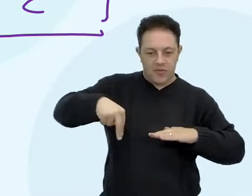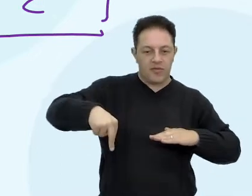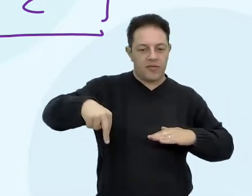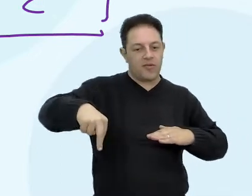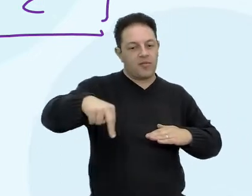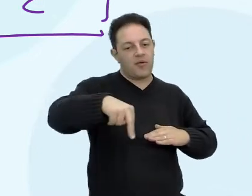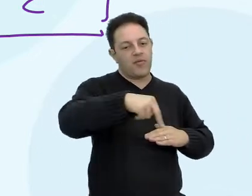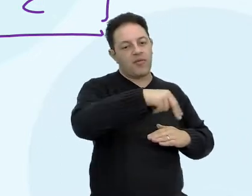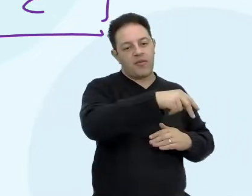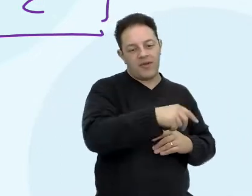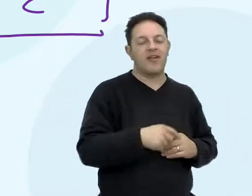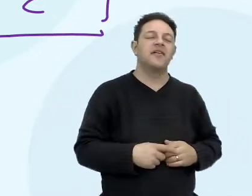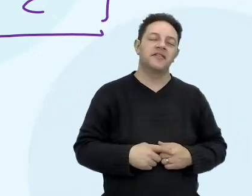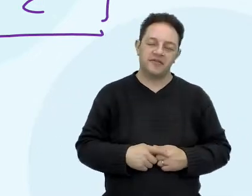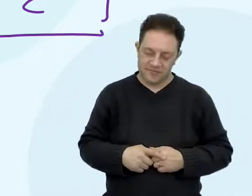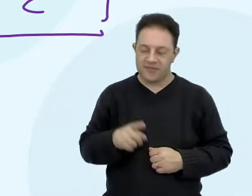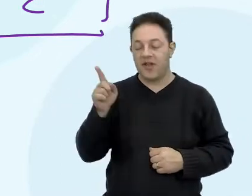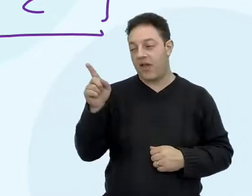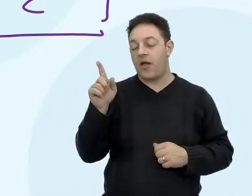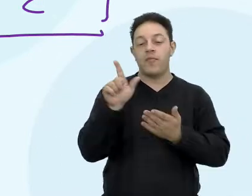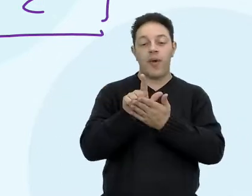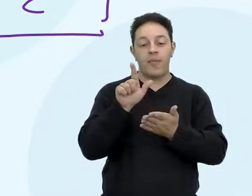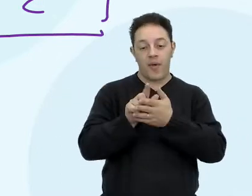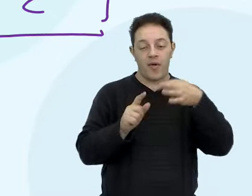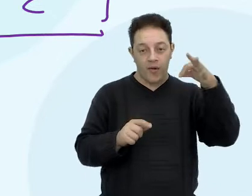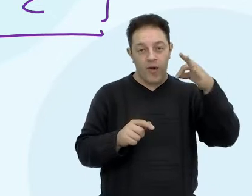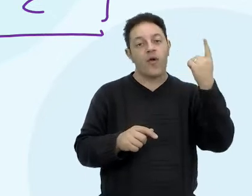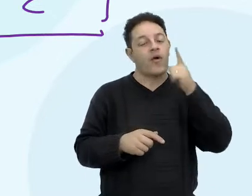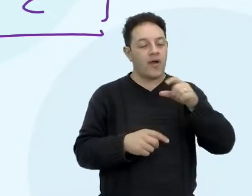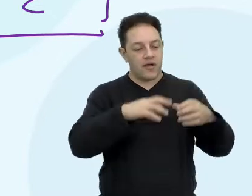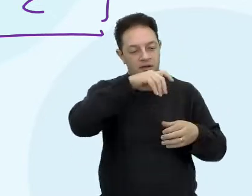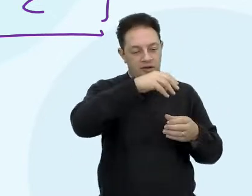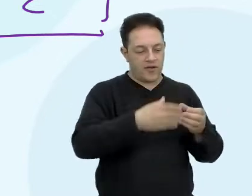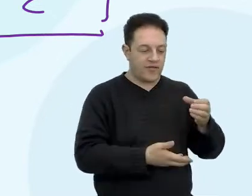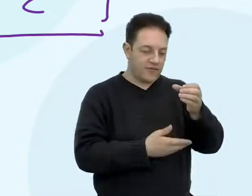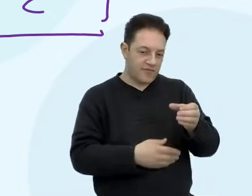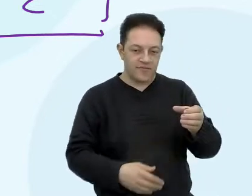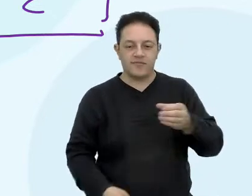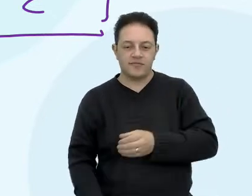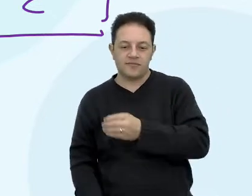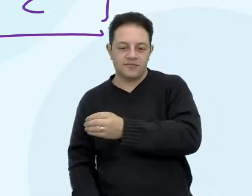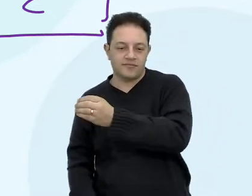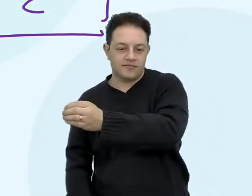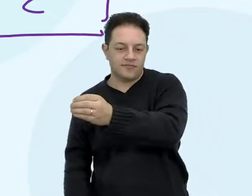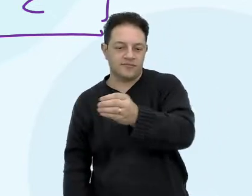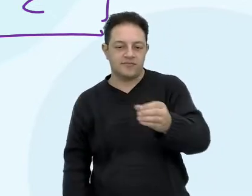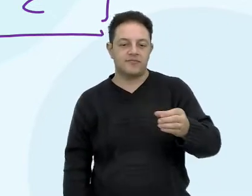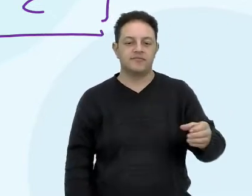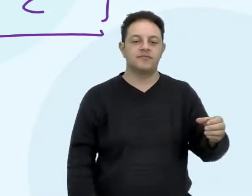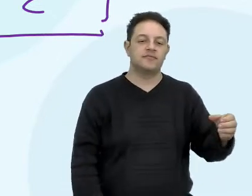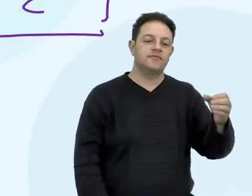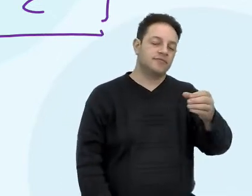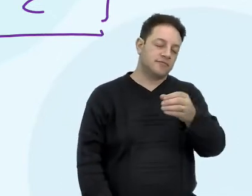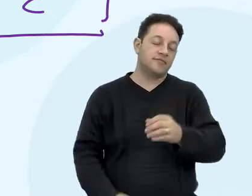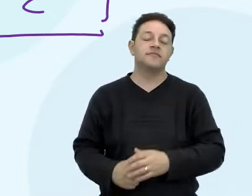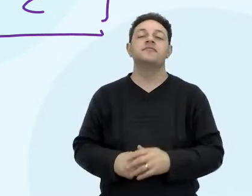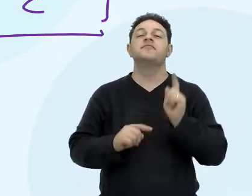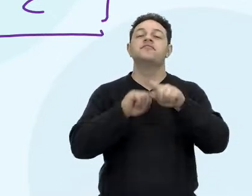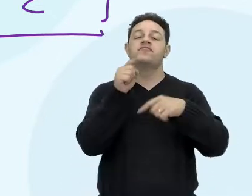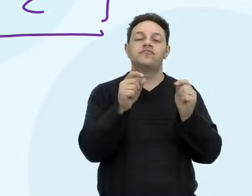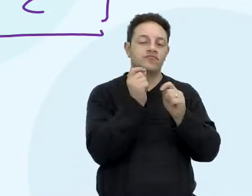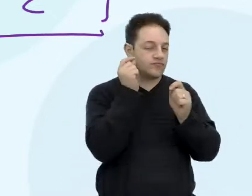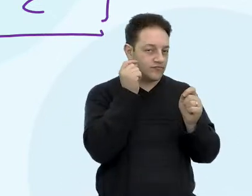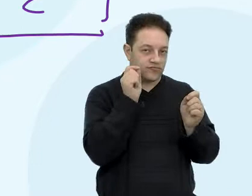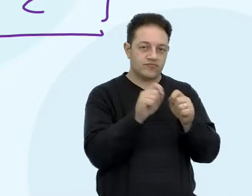PET deu conta aí de ser o avatar deles. Providencie um conjunto de cartas para cada grupo. Para